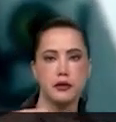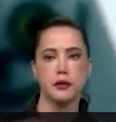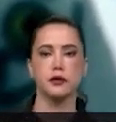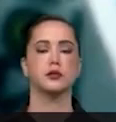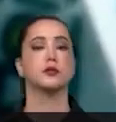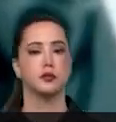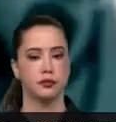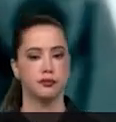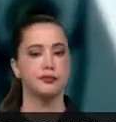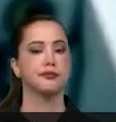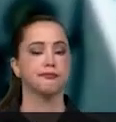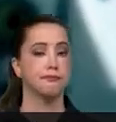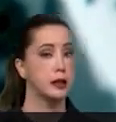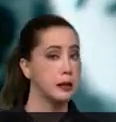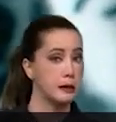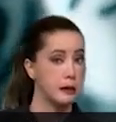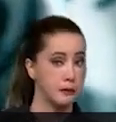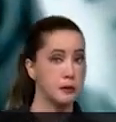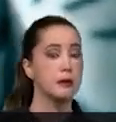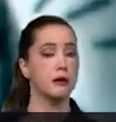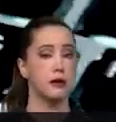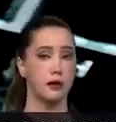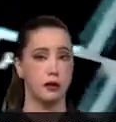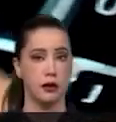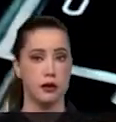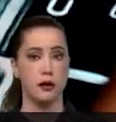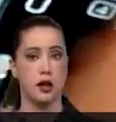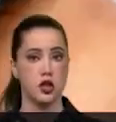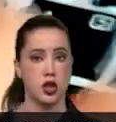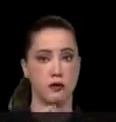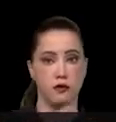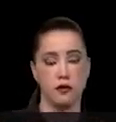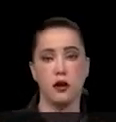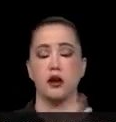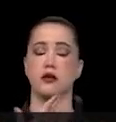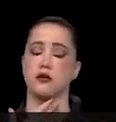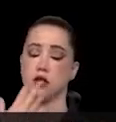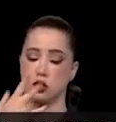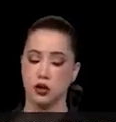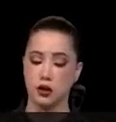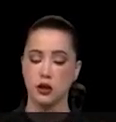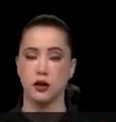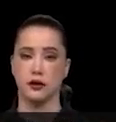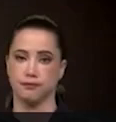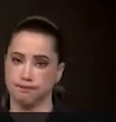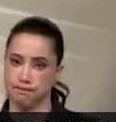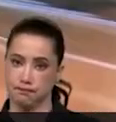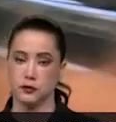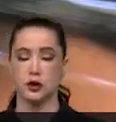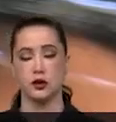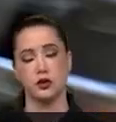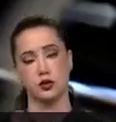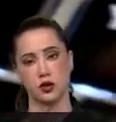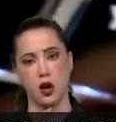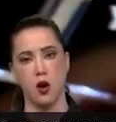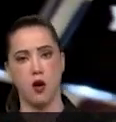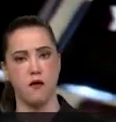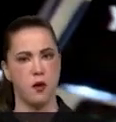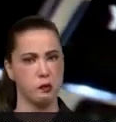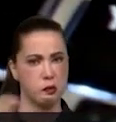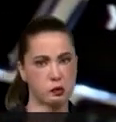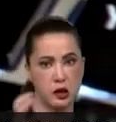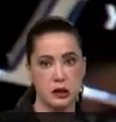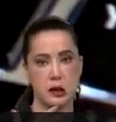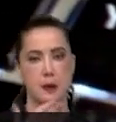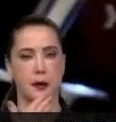que envolvem a importunação de crianças e adolescentes e a chantagem para conseguir conteúdos impróprios que violem a dignidade das